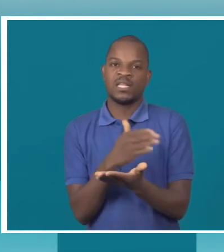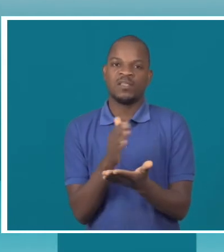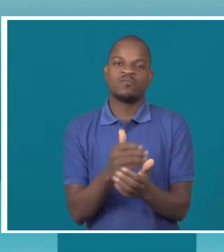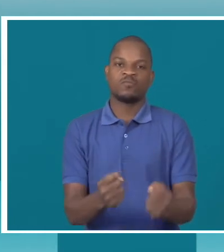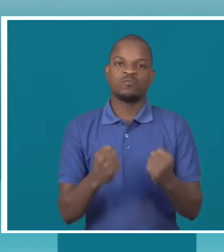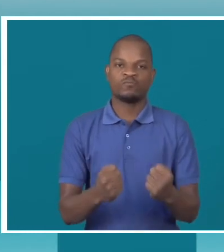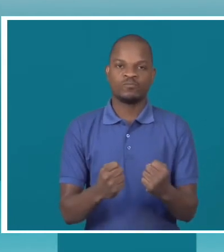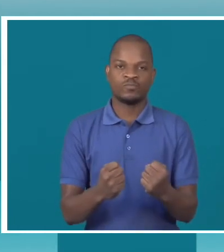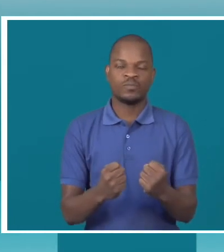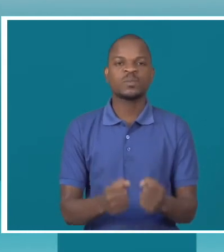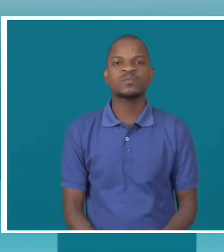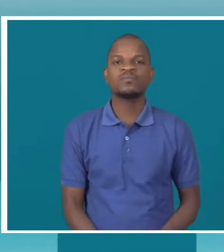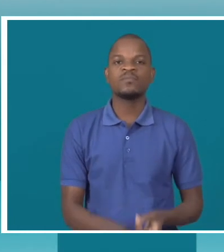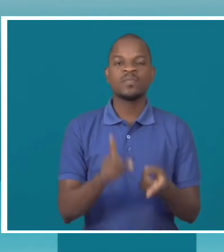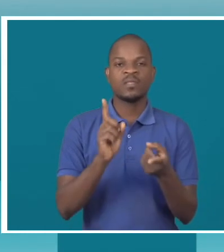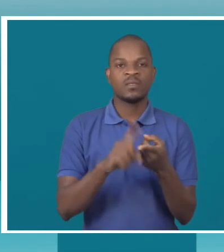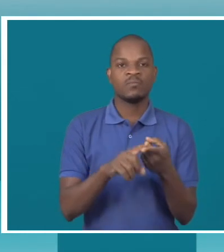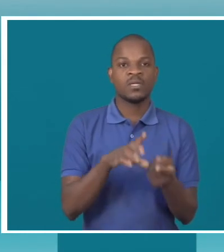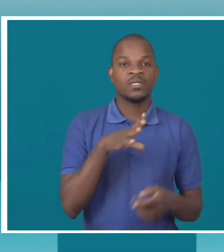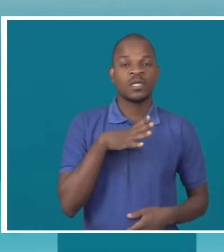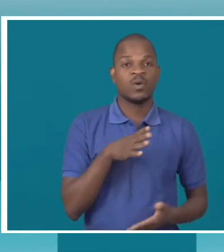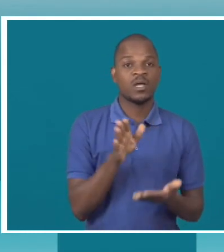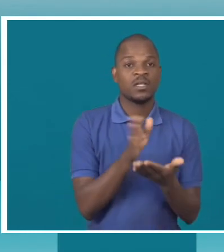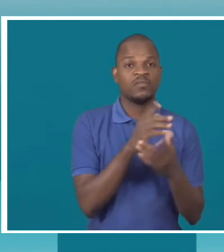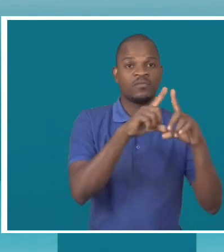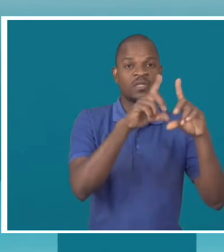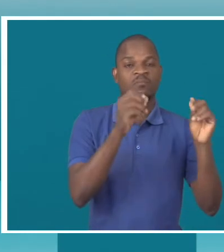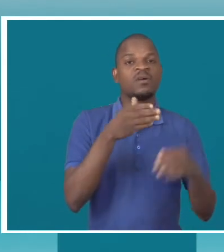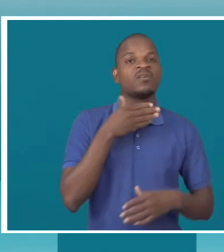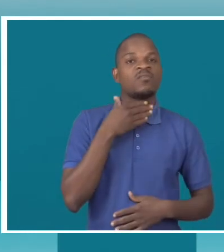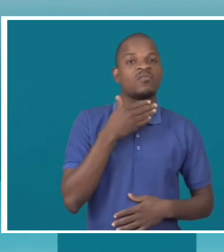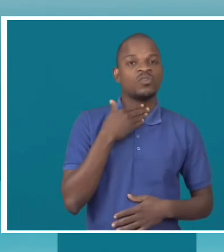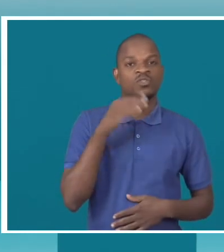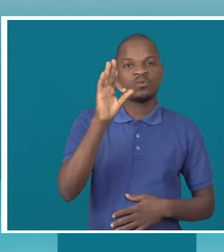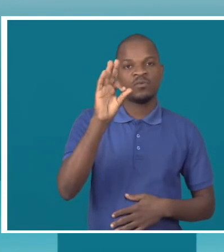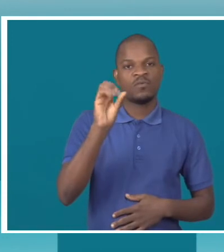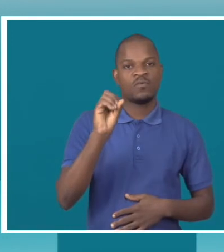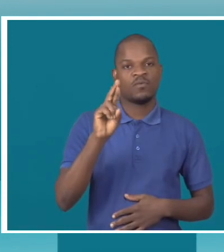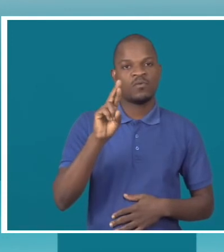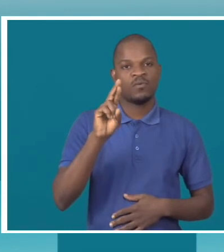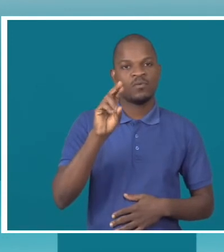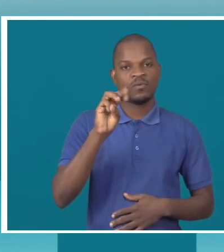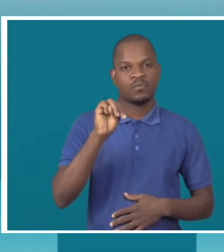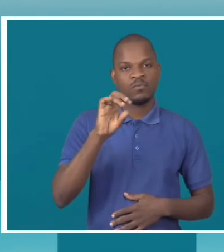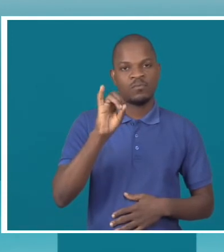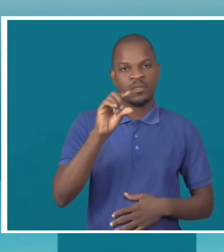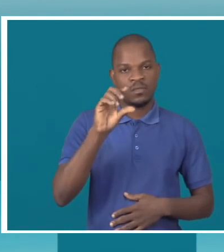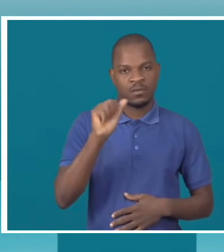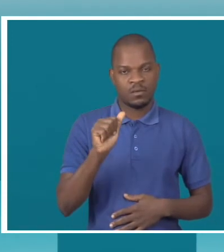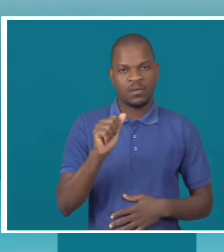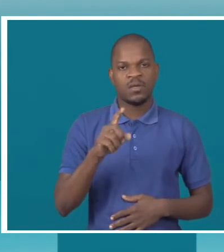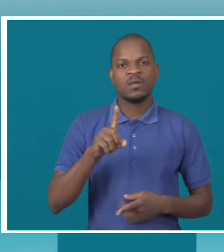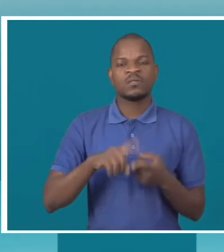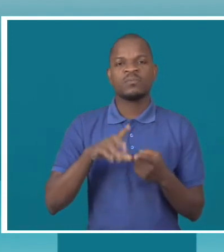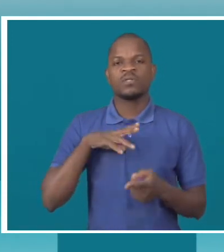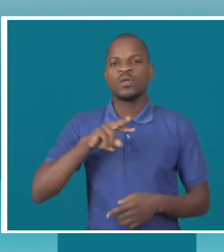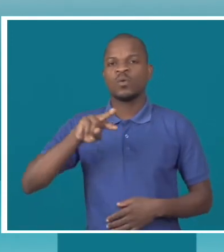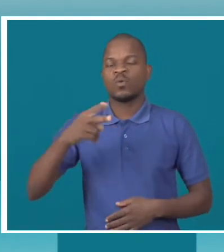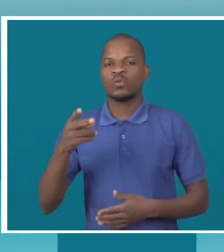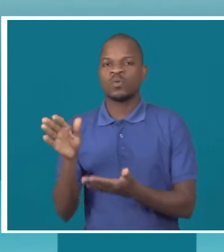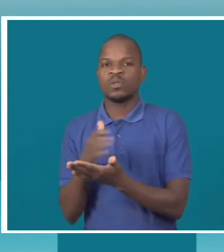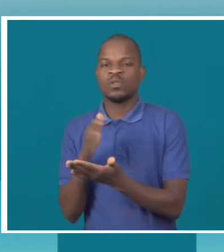o livro ter essa consistência. E além das vozes das formigas, temos aqui